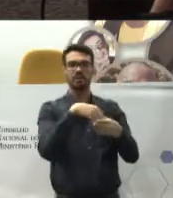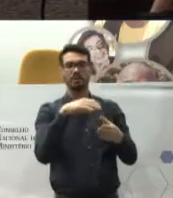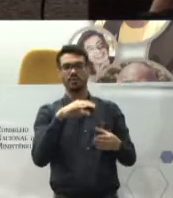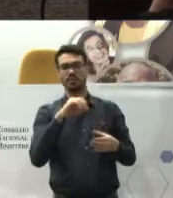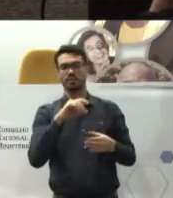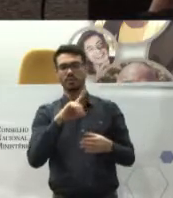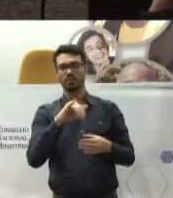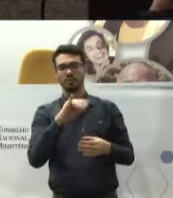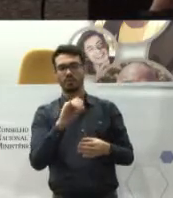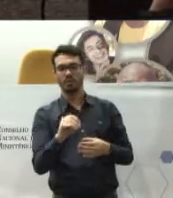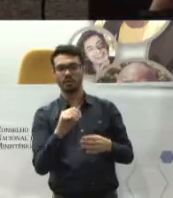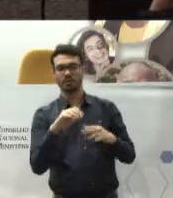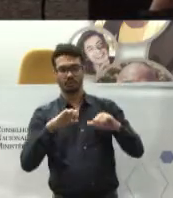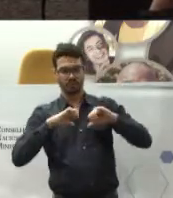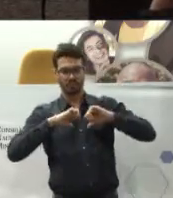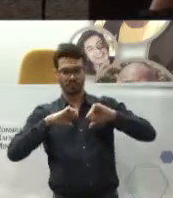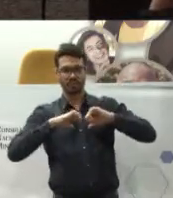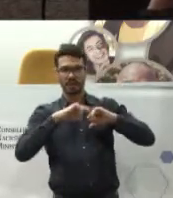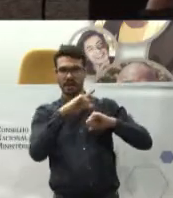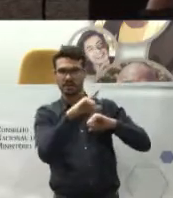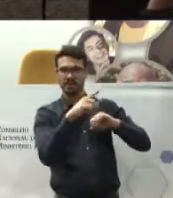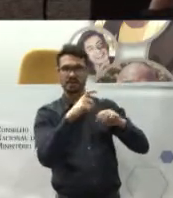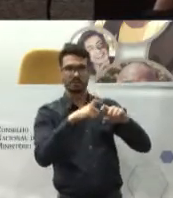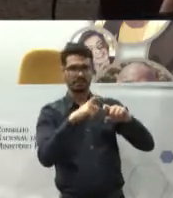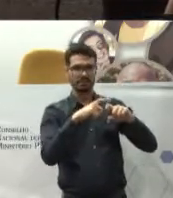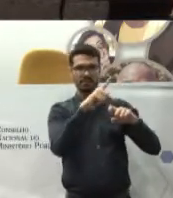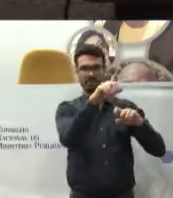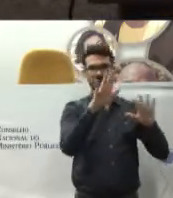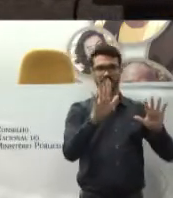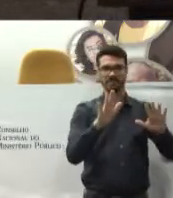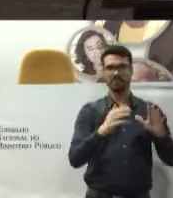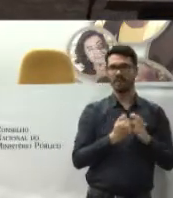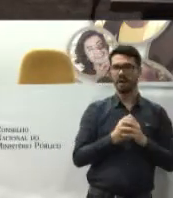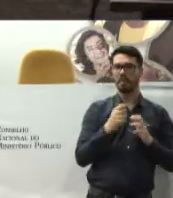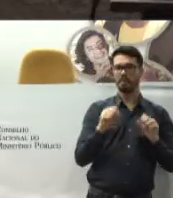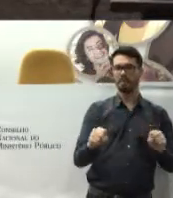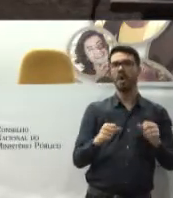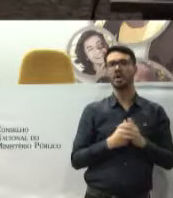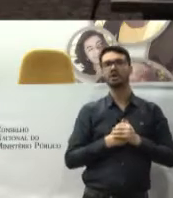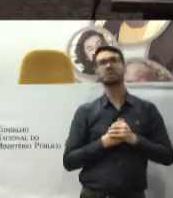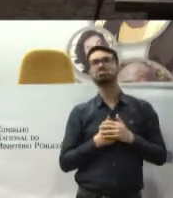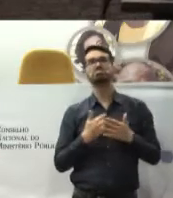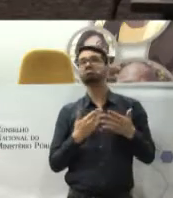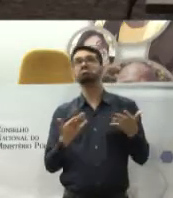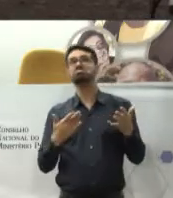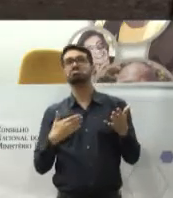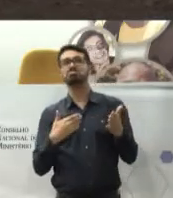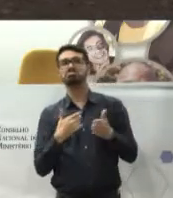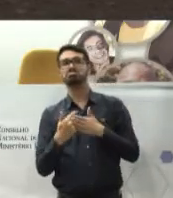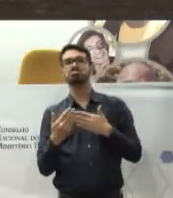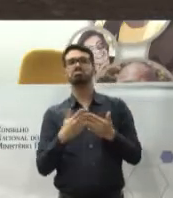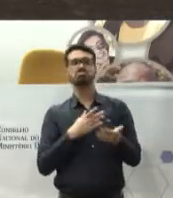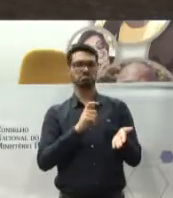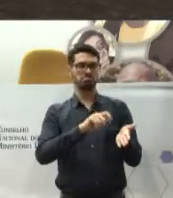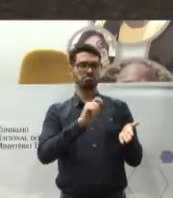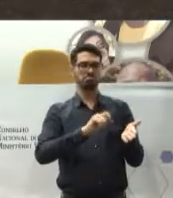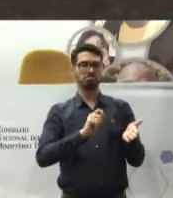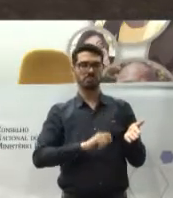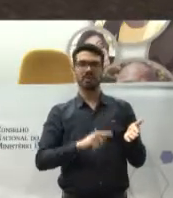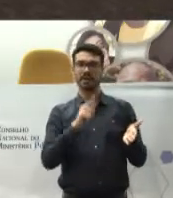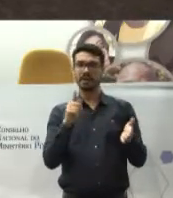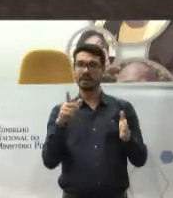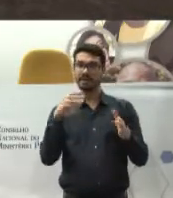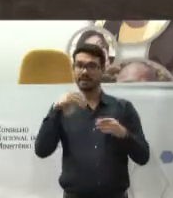é só a noção dele de que ele pode prescrever o que bem lhe cabe. Ele está inserido